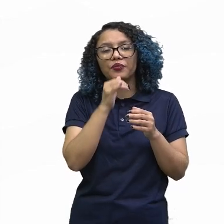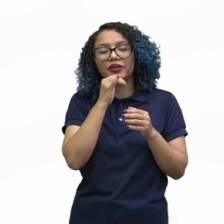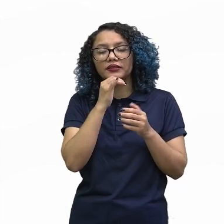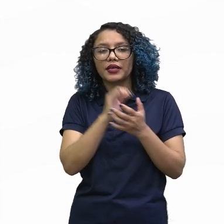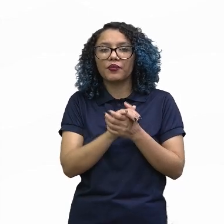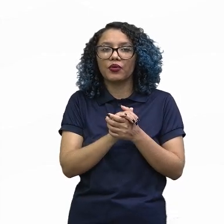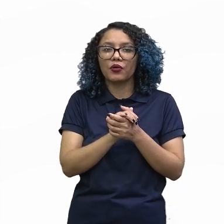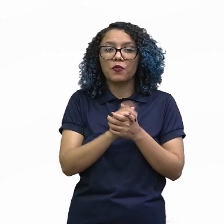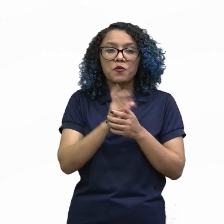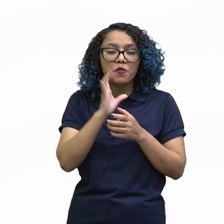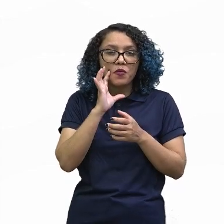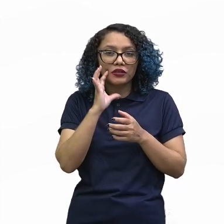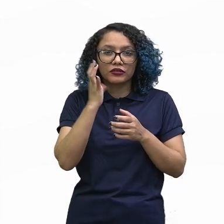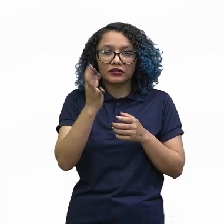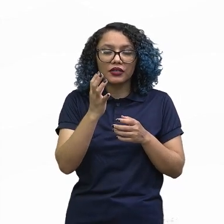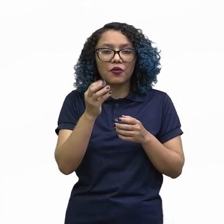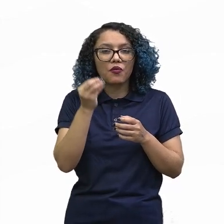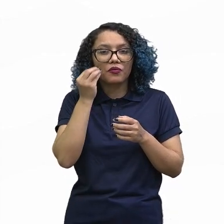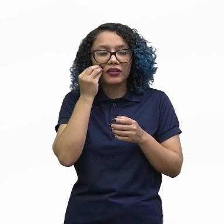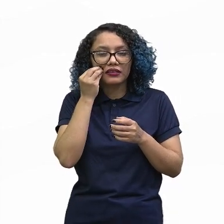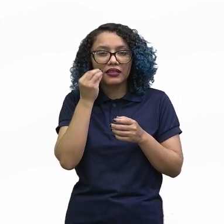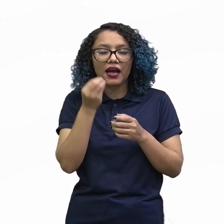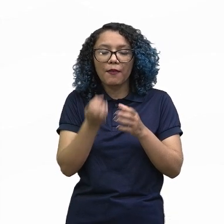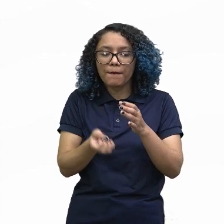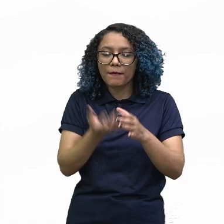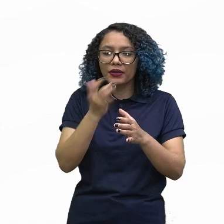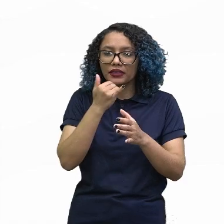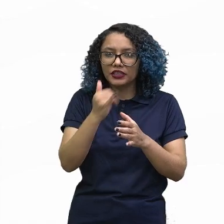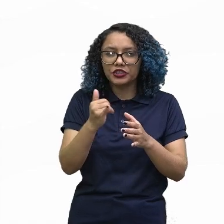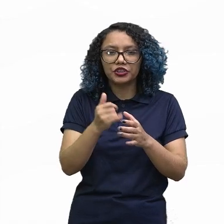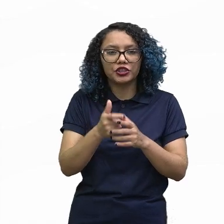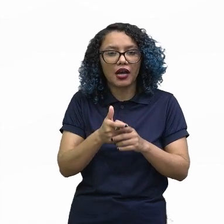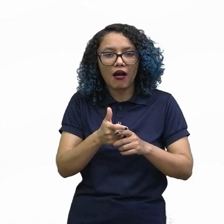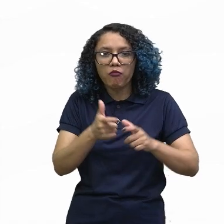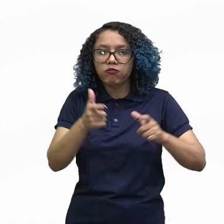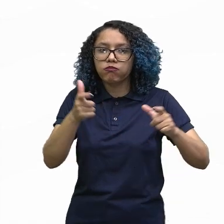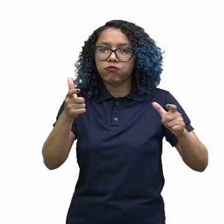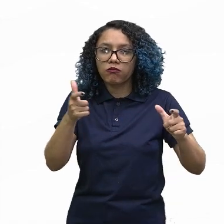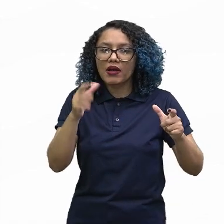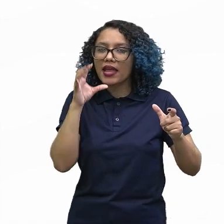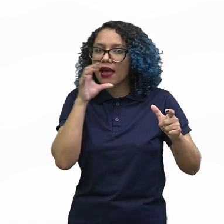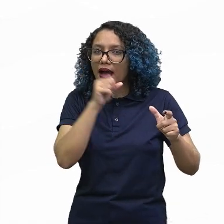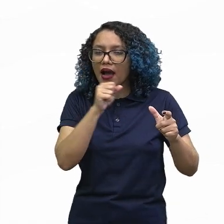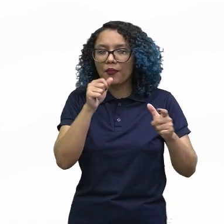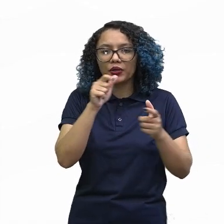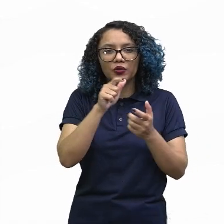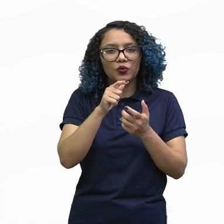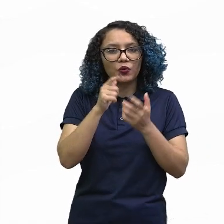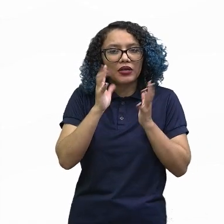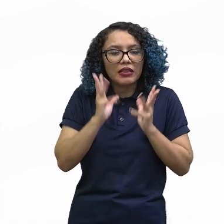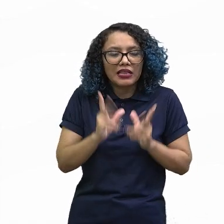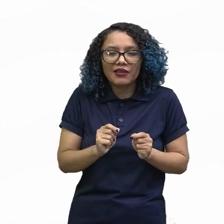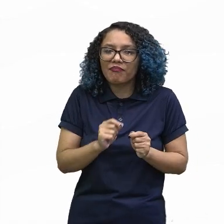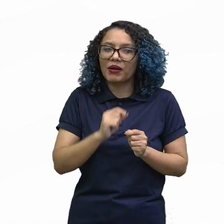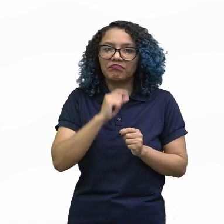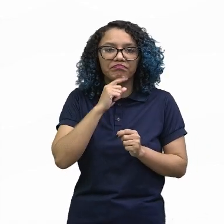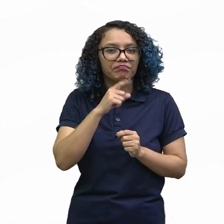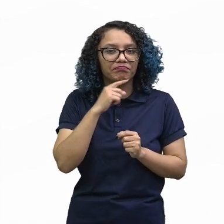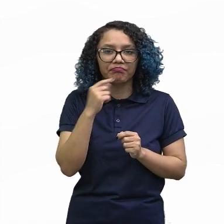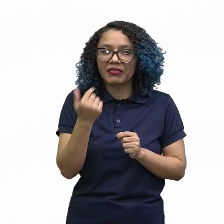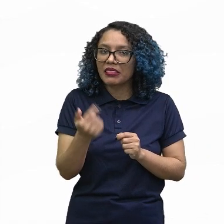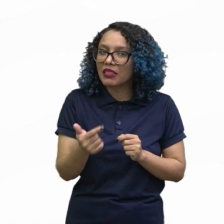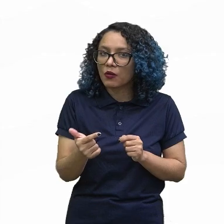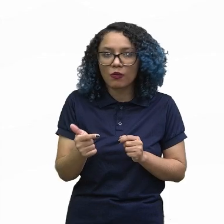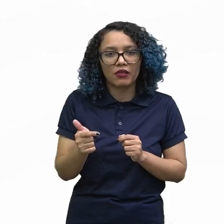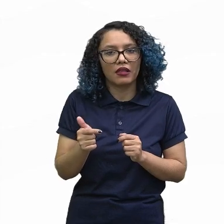consigam produzir energia de maneira abundante, de forma rápida e limpa. Quando se